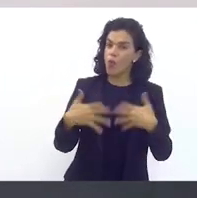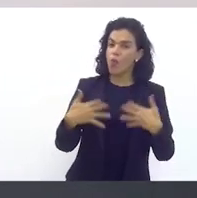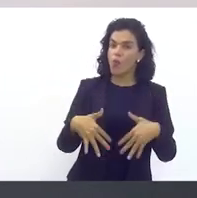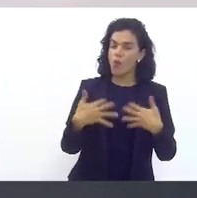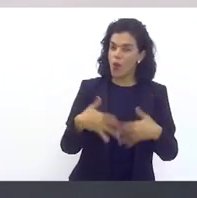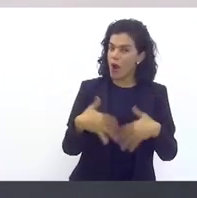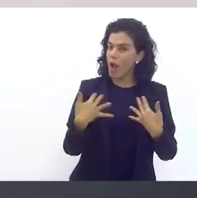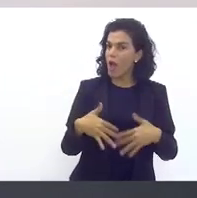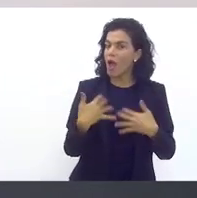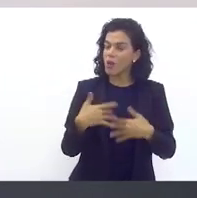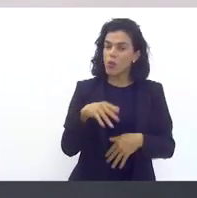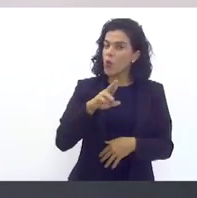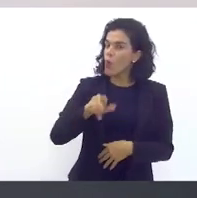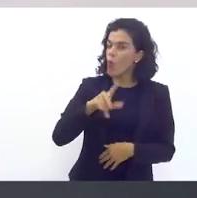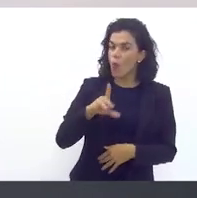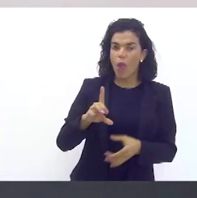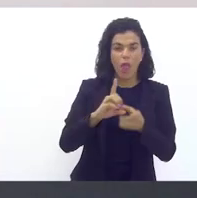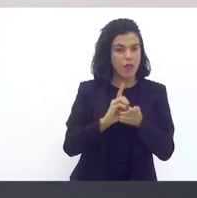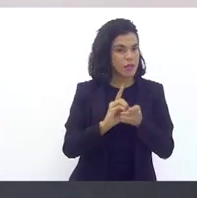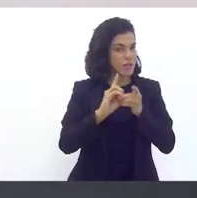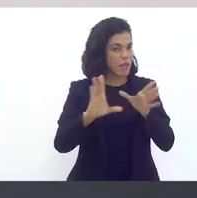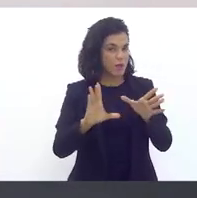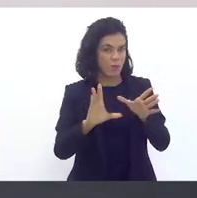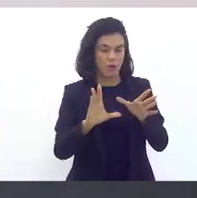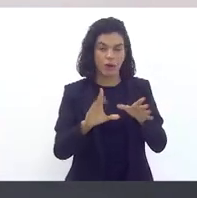é pouco democrático e